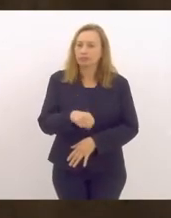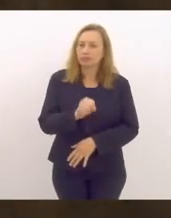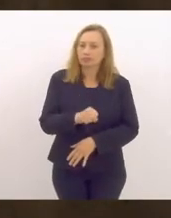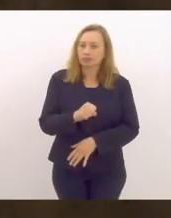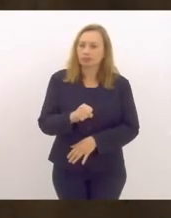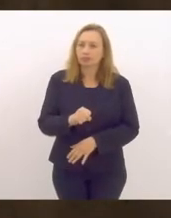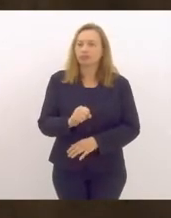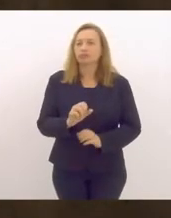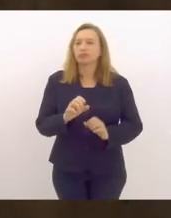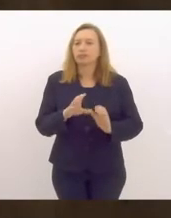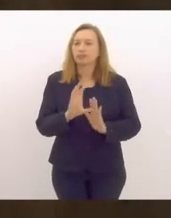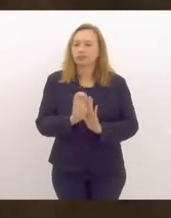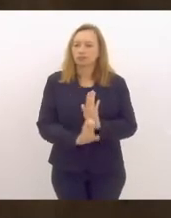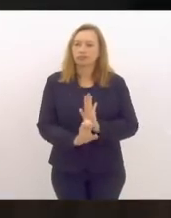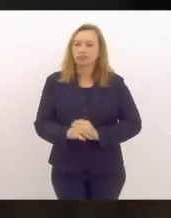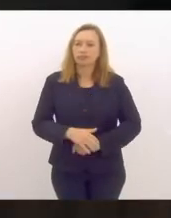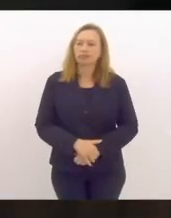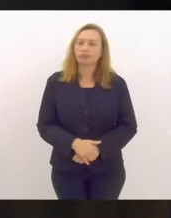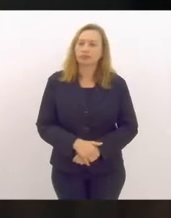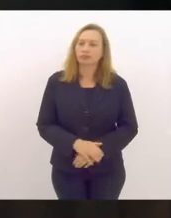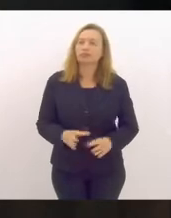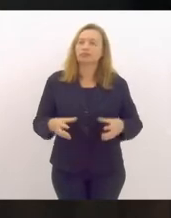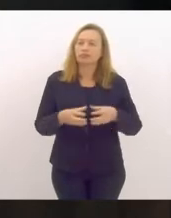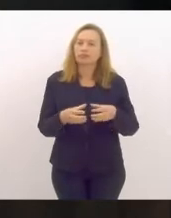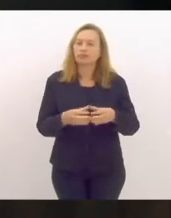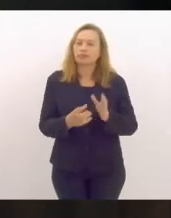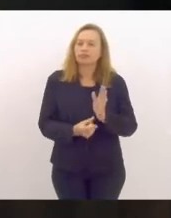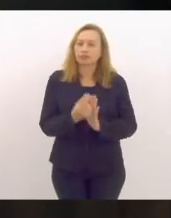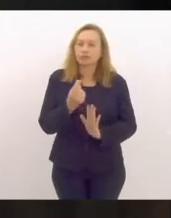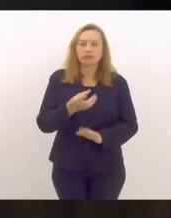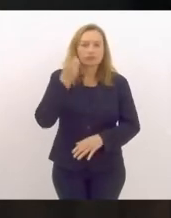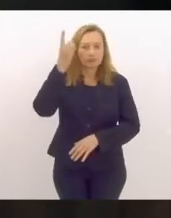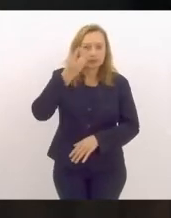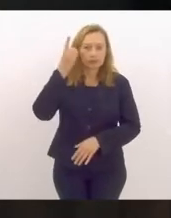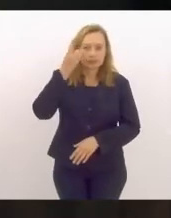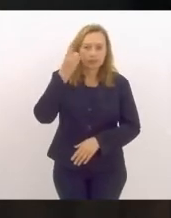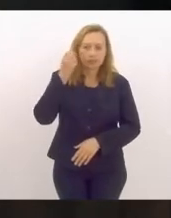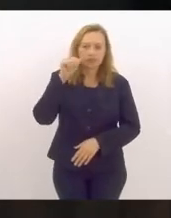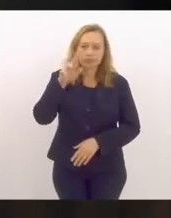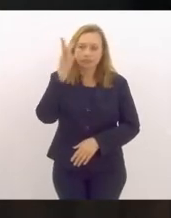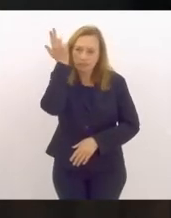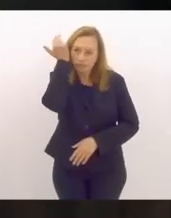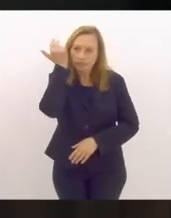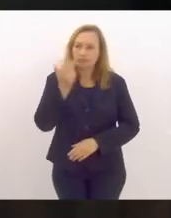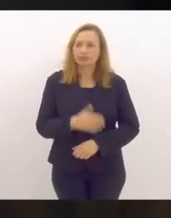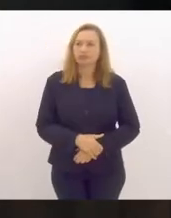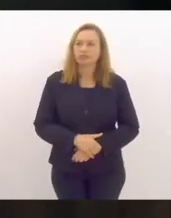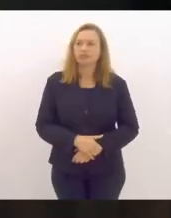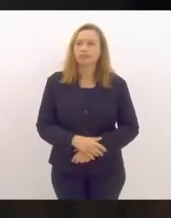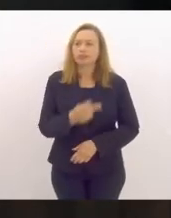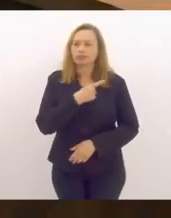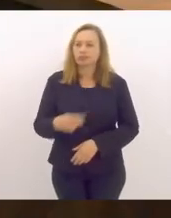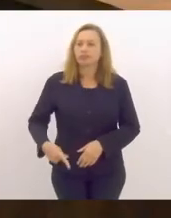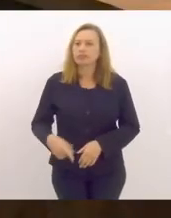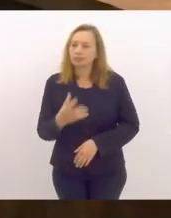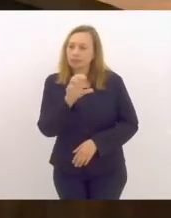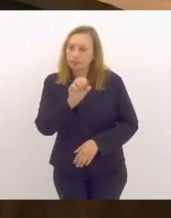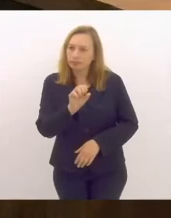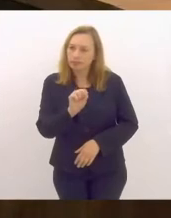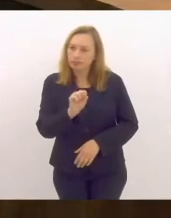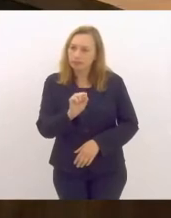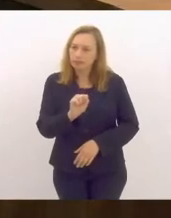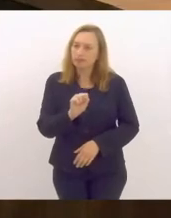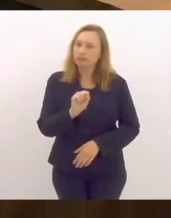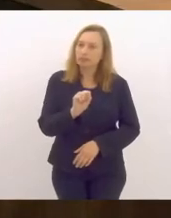à emenda. Pela Comissão de Orçamento, deputado Eliomar Coelho. Presidente, favorável